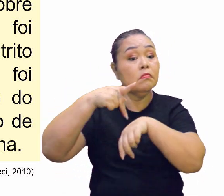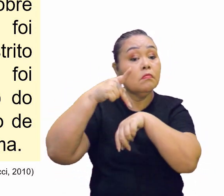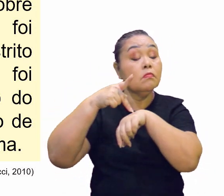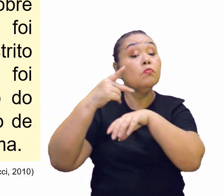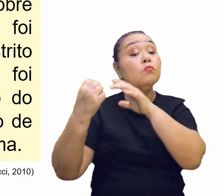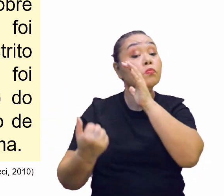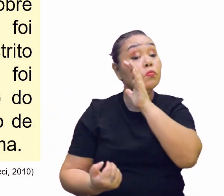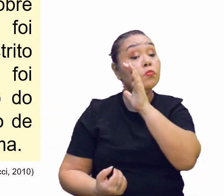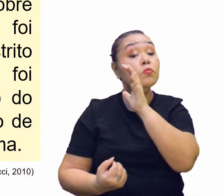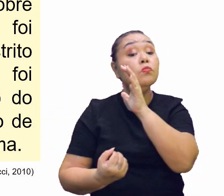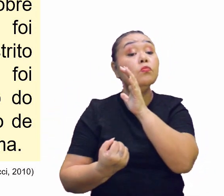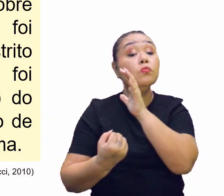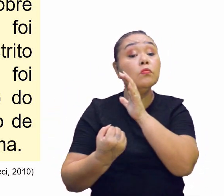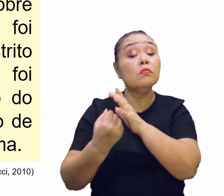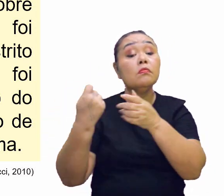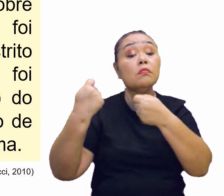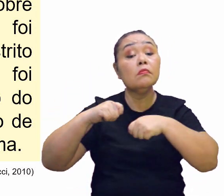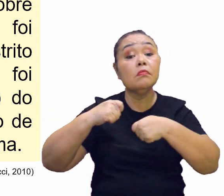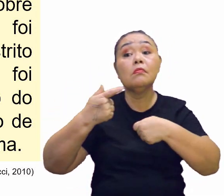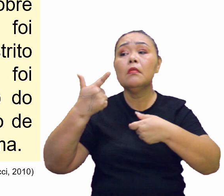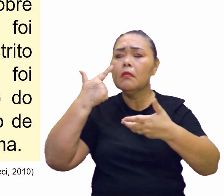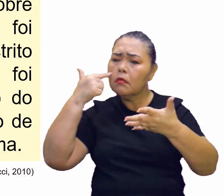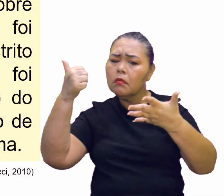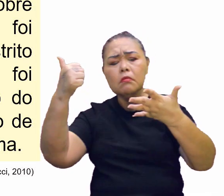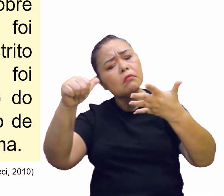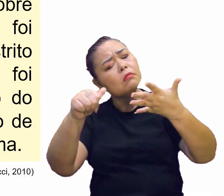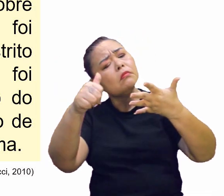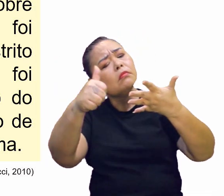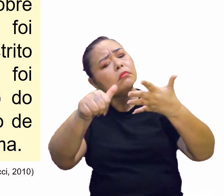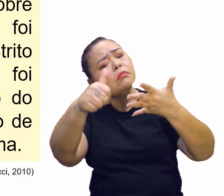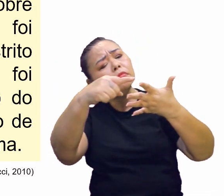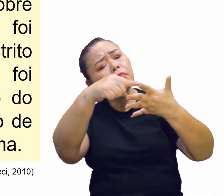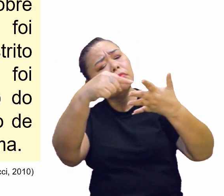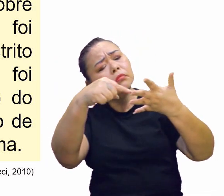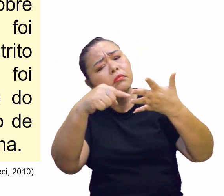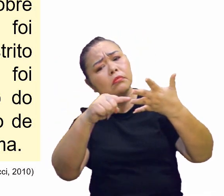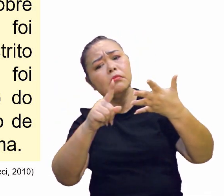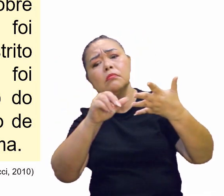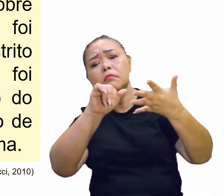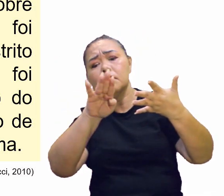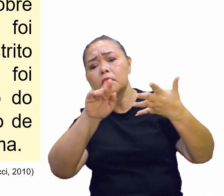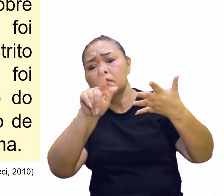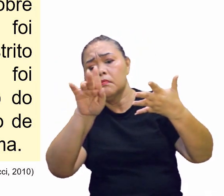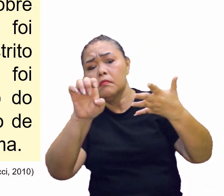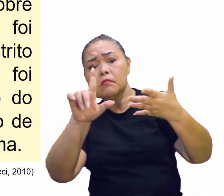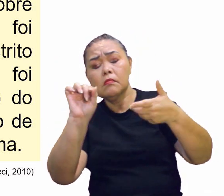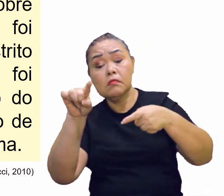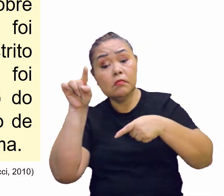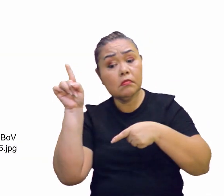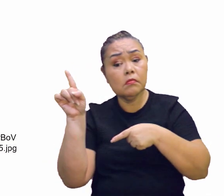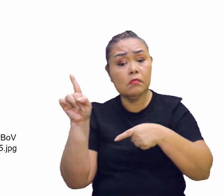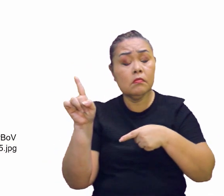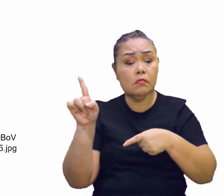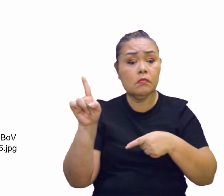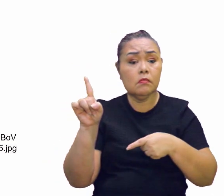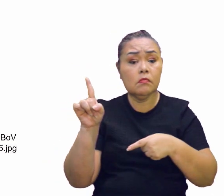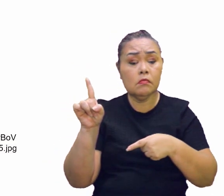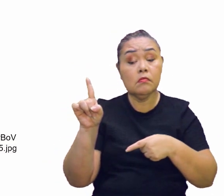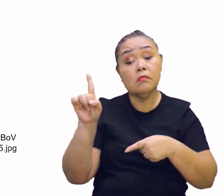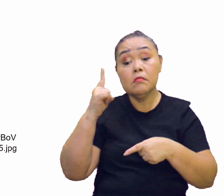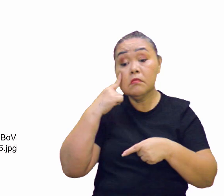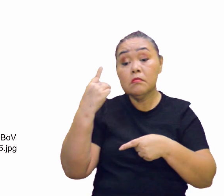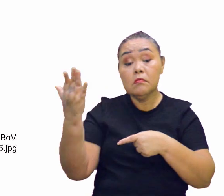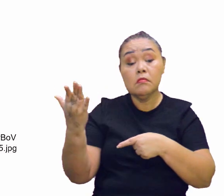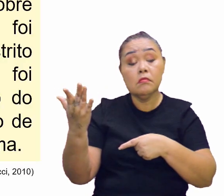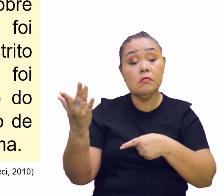país, foi necessário revisar o critério adotado pelo IBGE, né? Sim. Esse aqui, ele entrou em